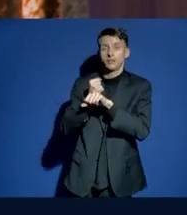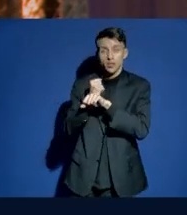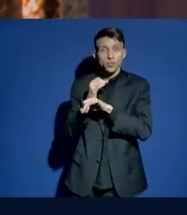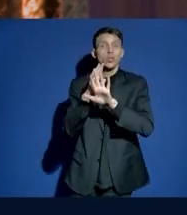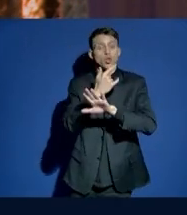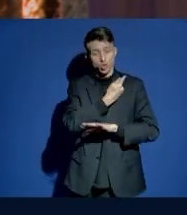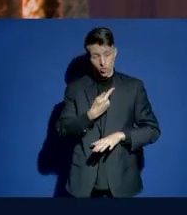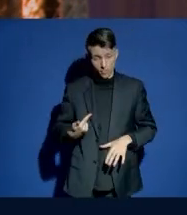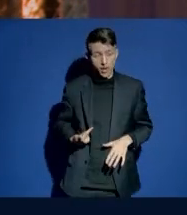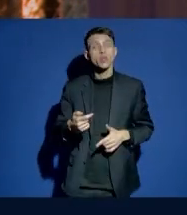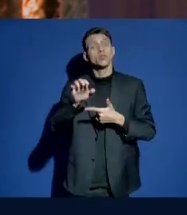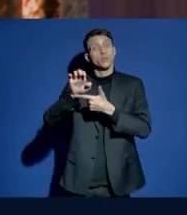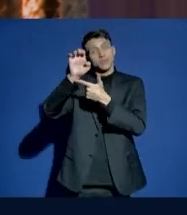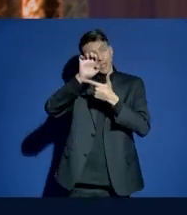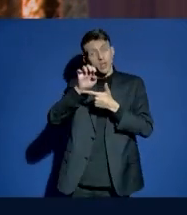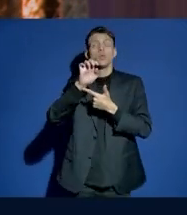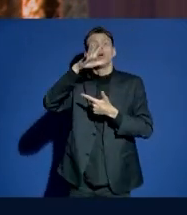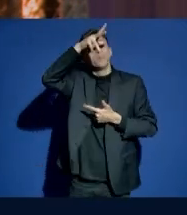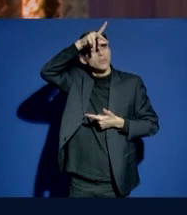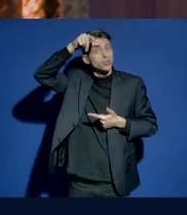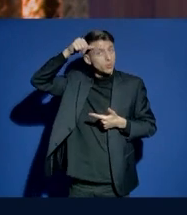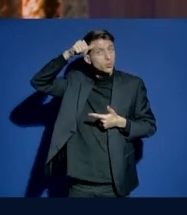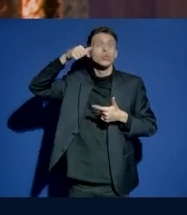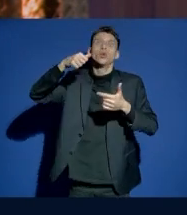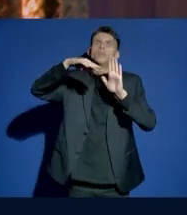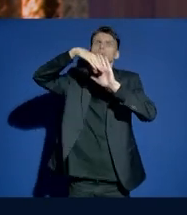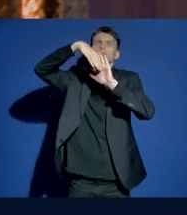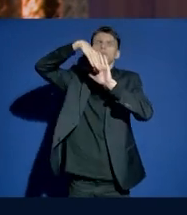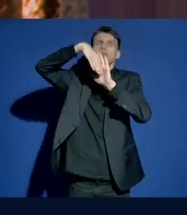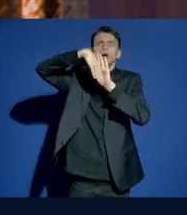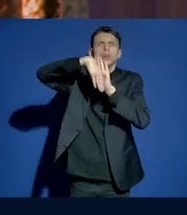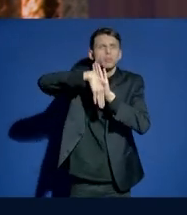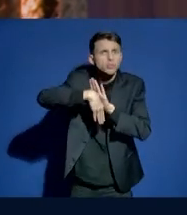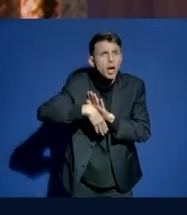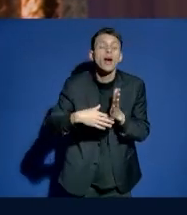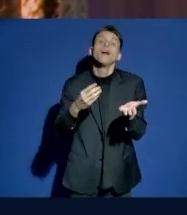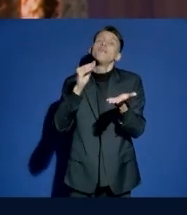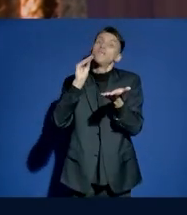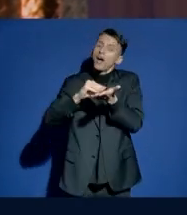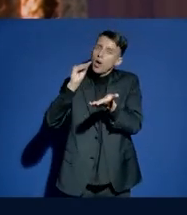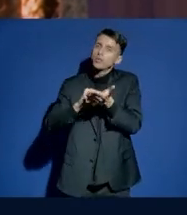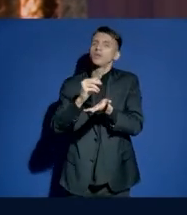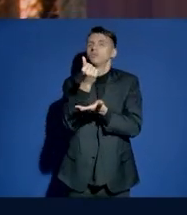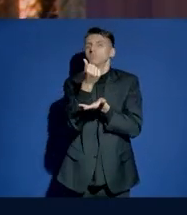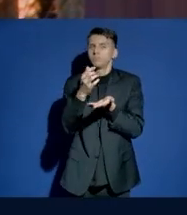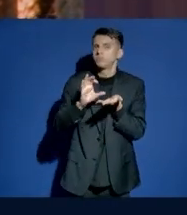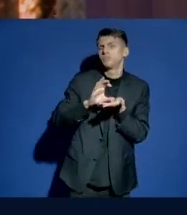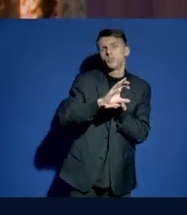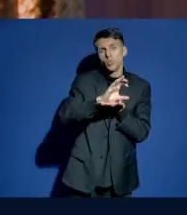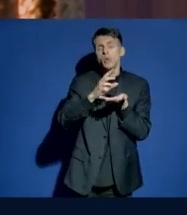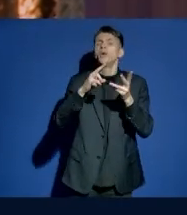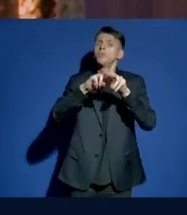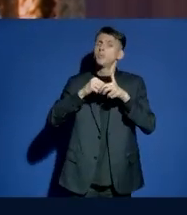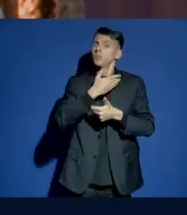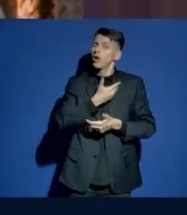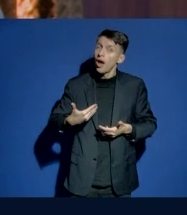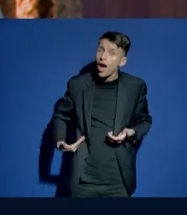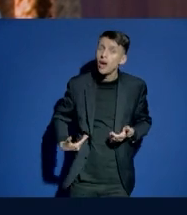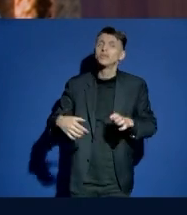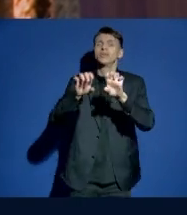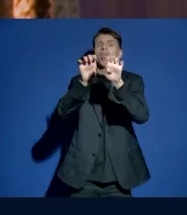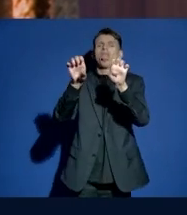o Governo do Estado do Mato Grosso tava no iminente colapso a falta de investimento público estava levando a